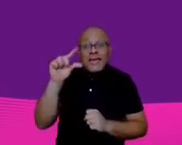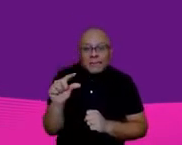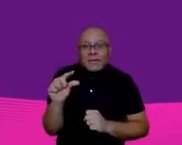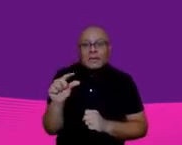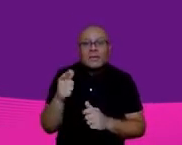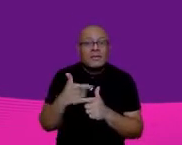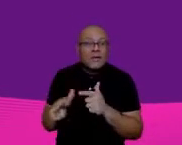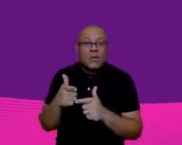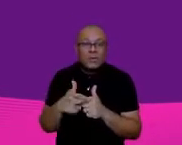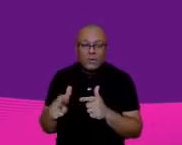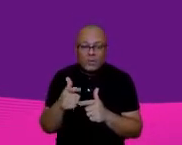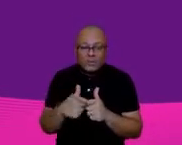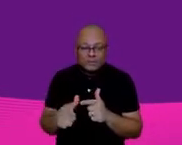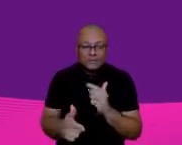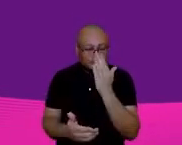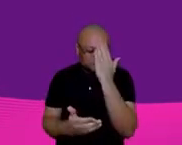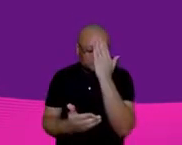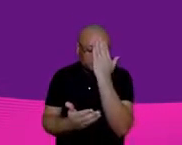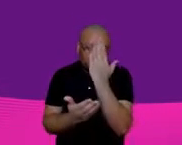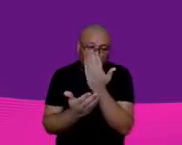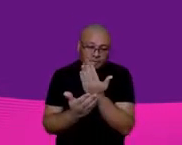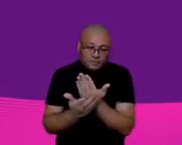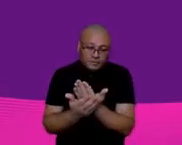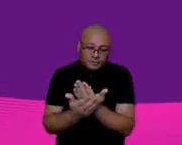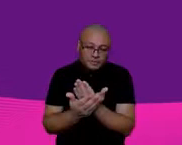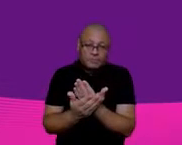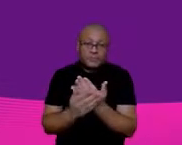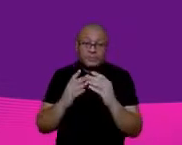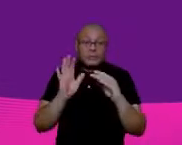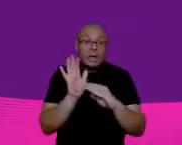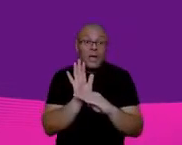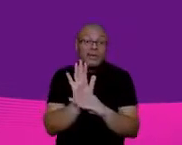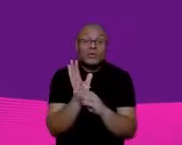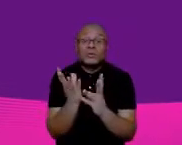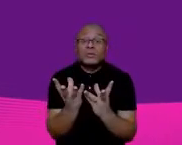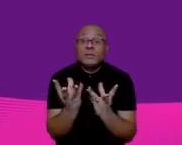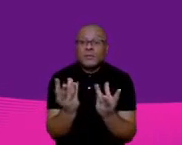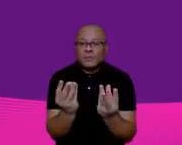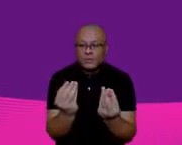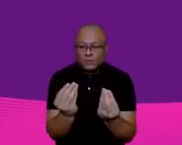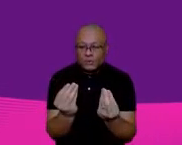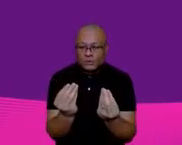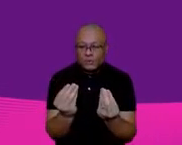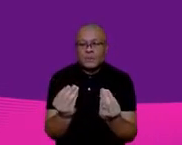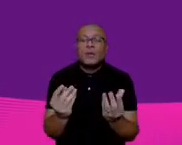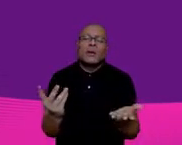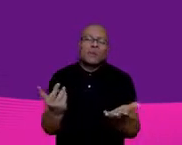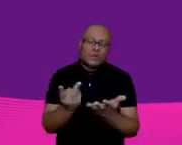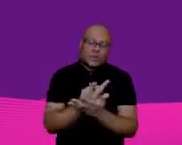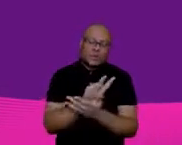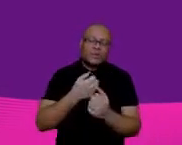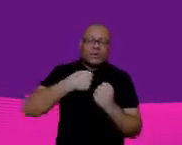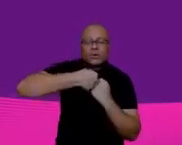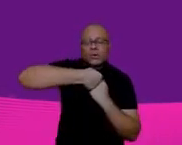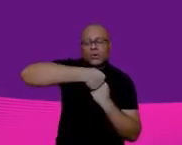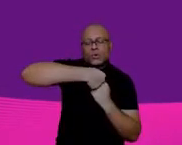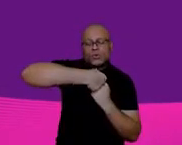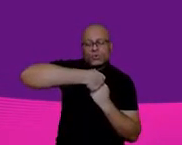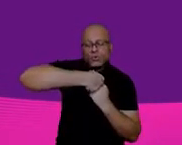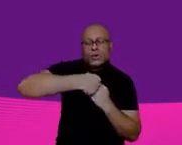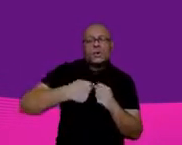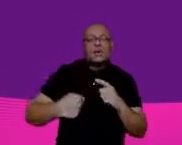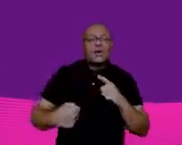e acredito que isso em si já nos ajuda bastante. Como acontece com o joelho, nós temos uma